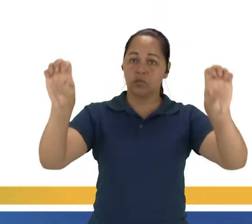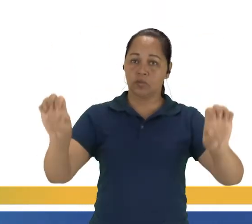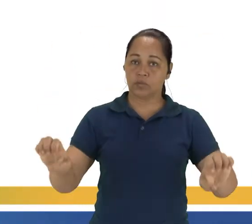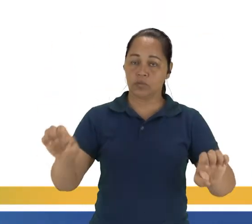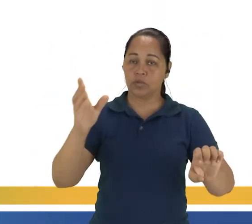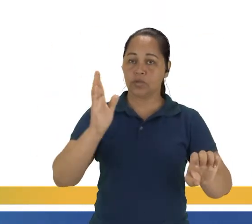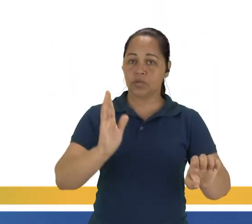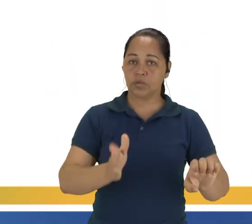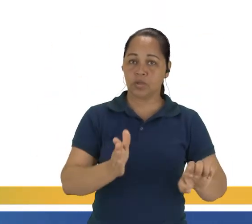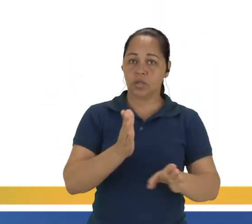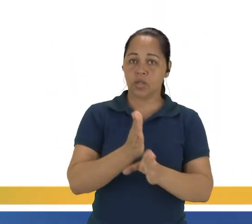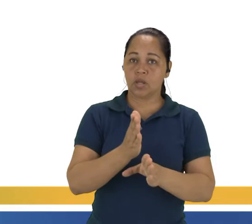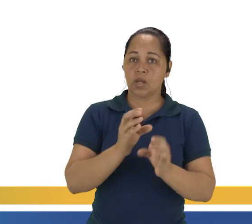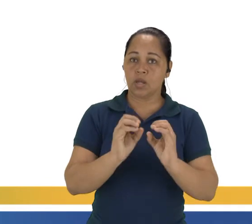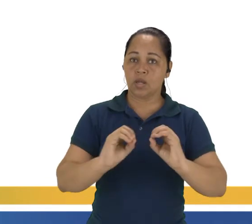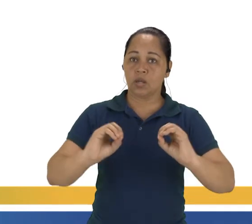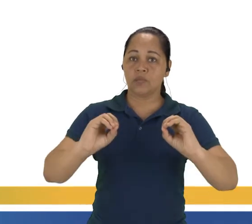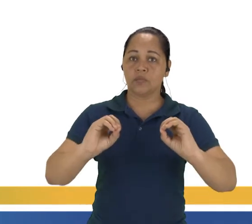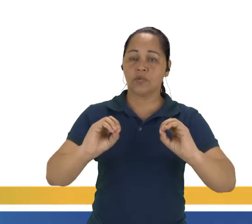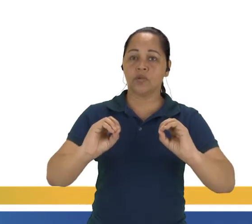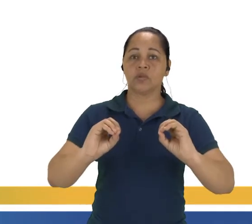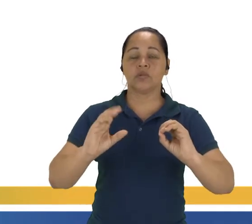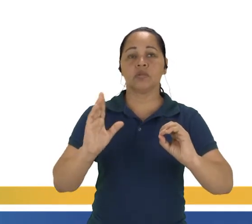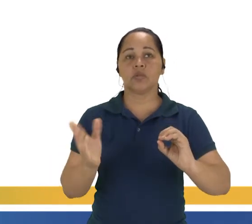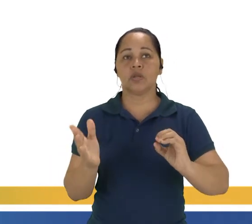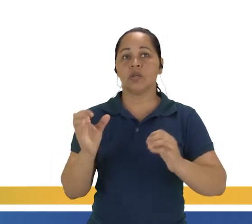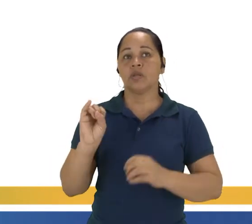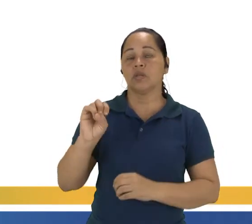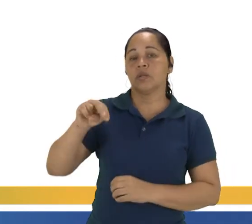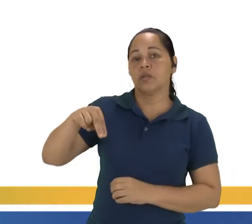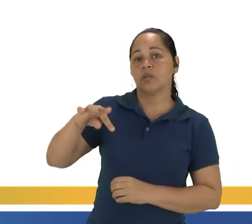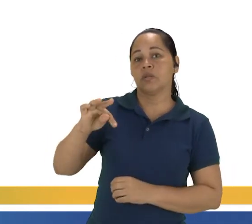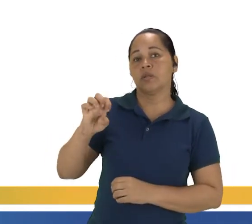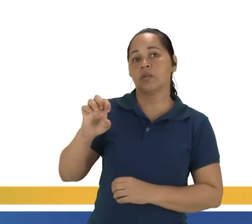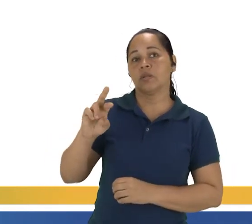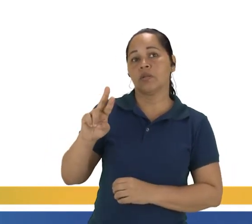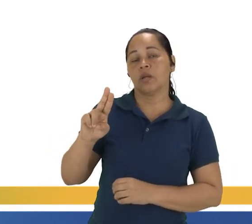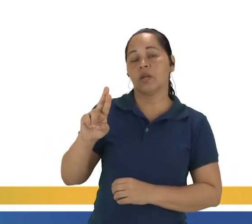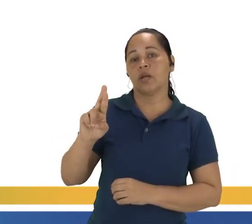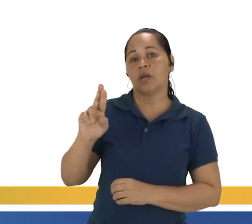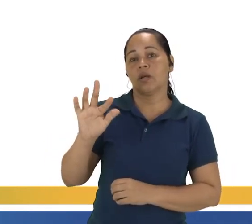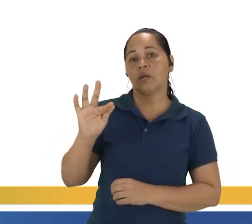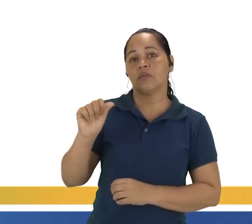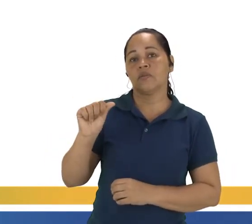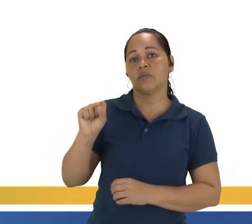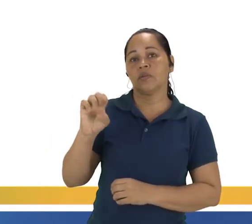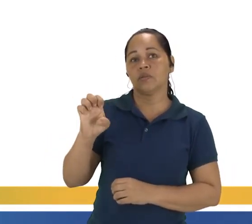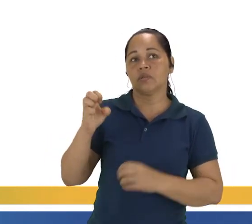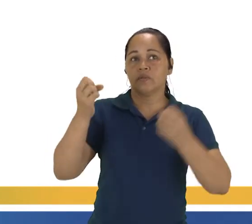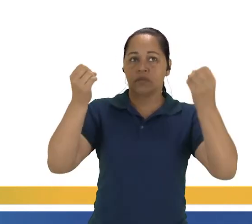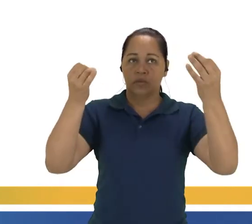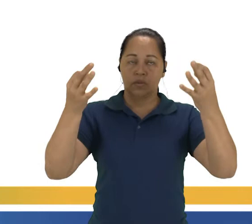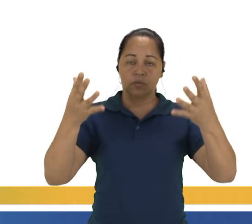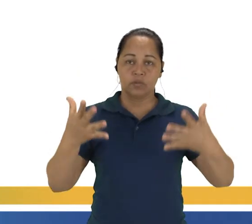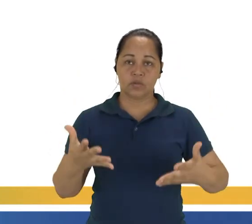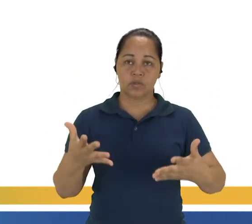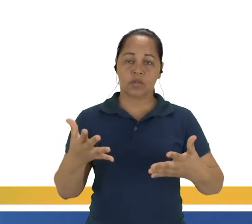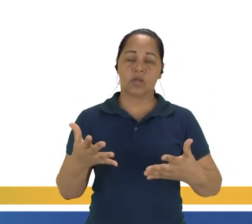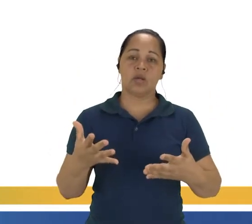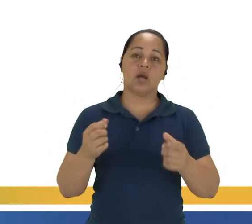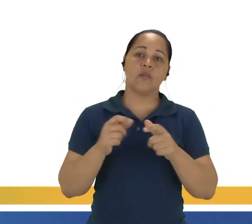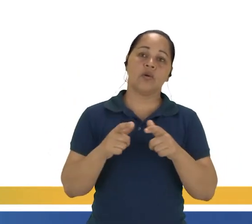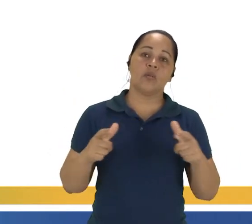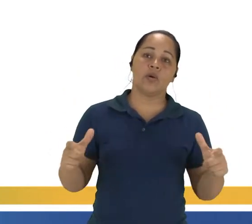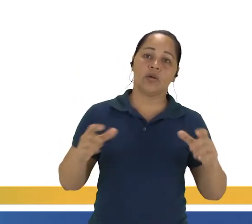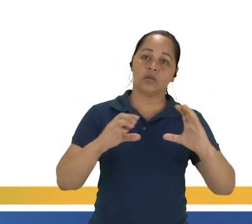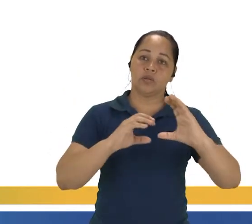Então, a gente já falou sobre a intérfase, né, que é esse momento que a maioria das células vão estar. Então, como eu disse, a maior parte